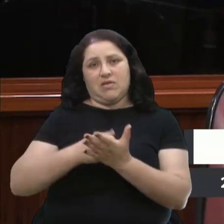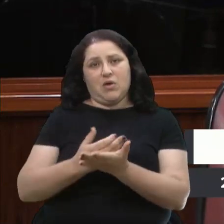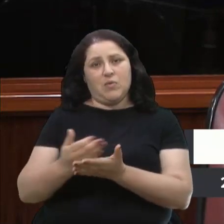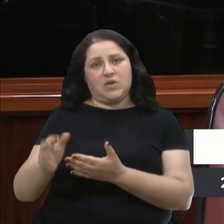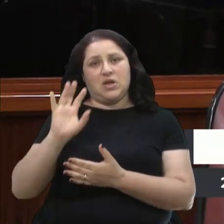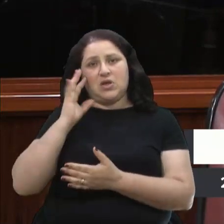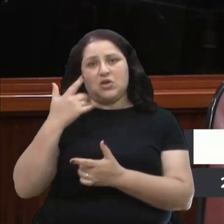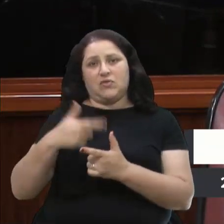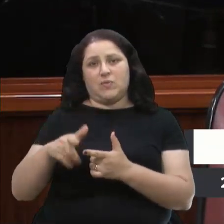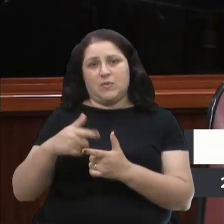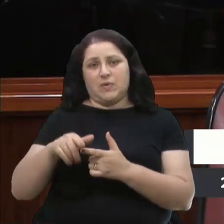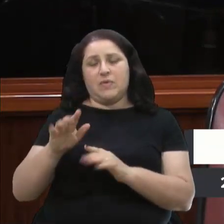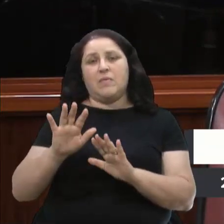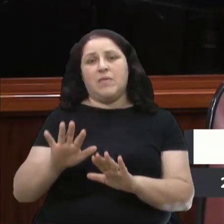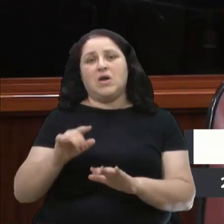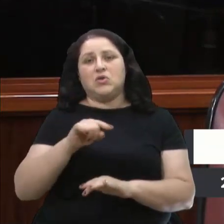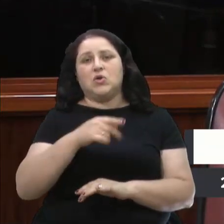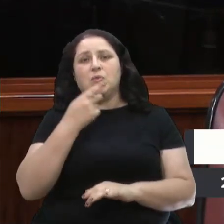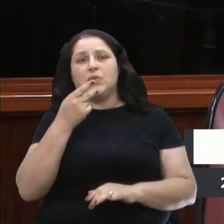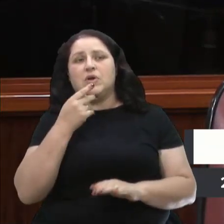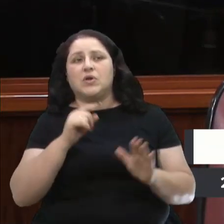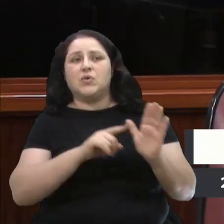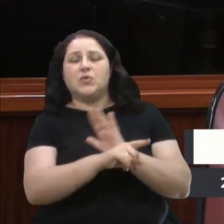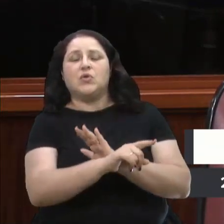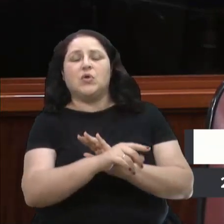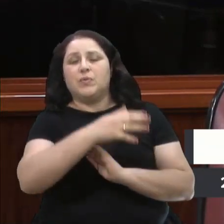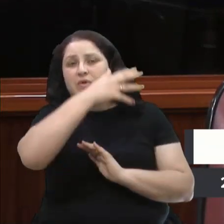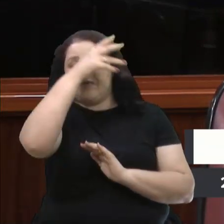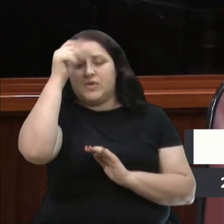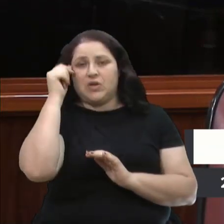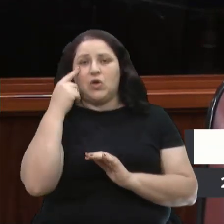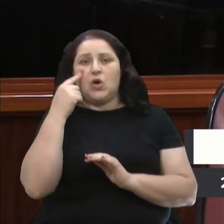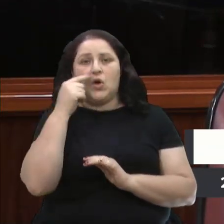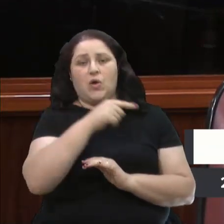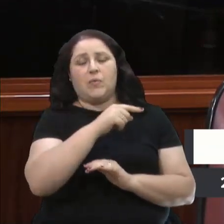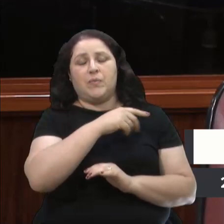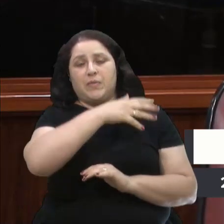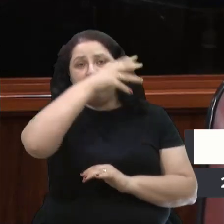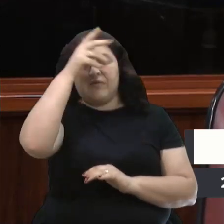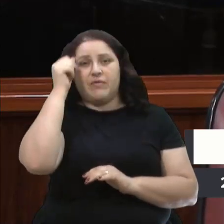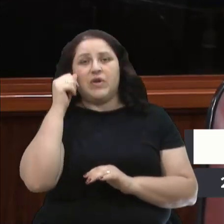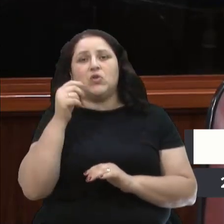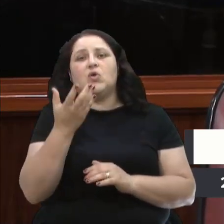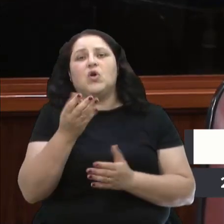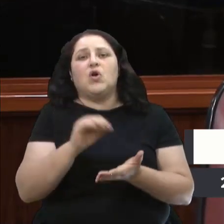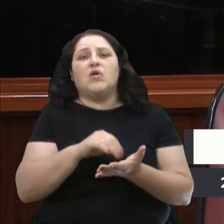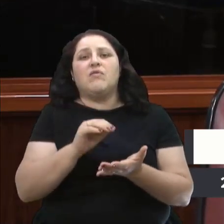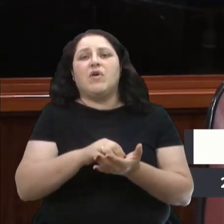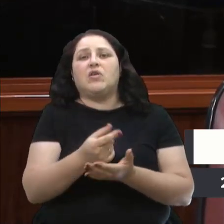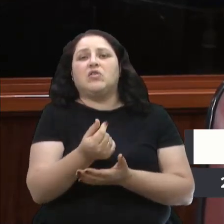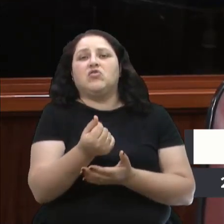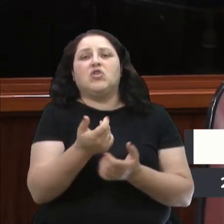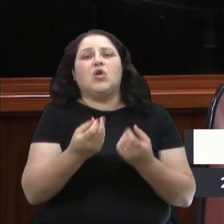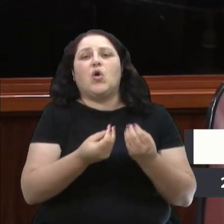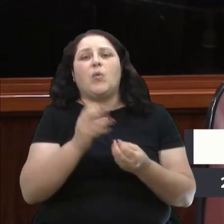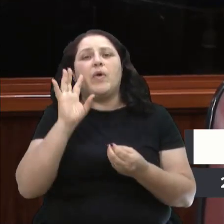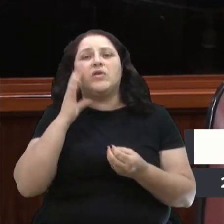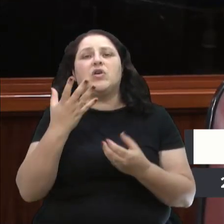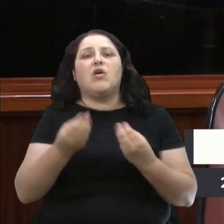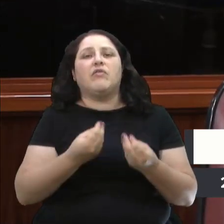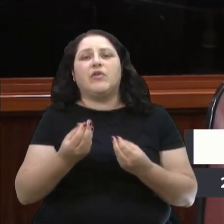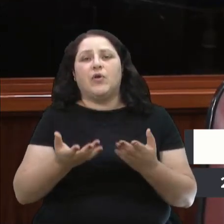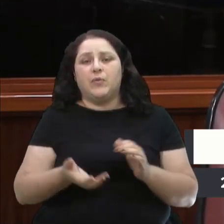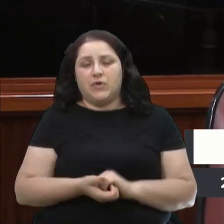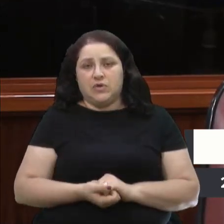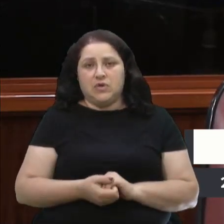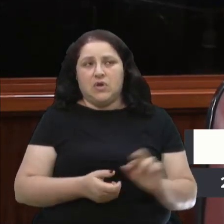começar a resolver esse problema. Mas o senhor perguntou ao prefeito, caro prefeito, E o restante do déficit vai ser resolvido como?